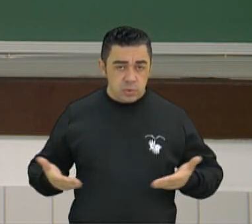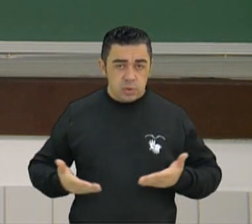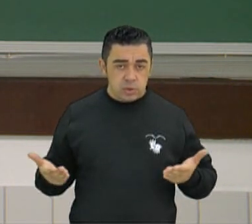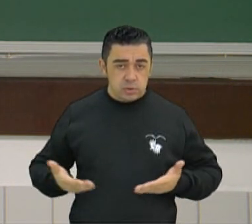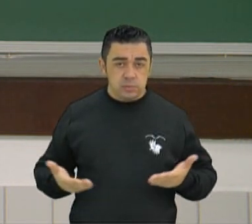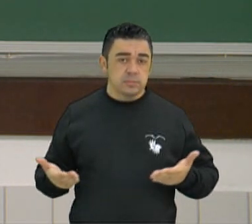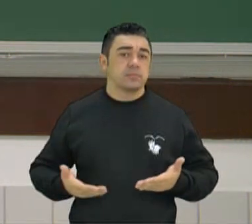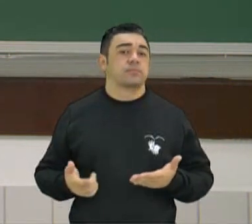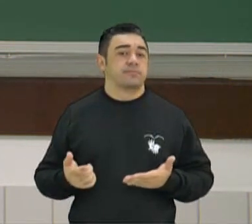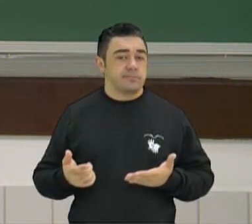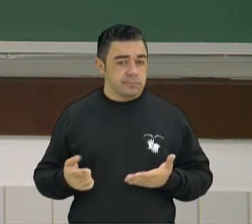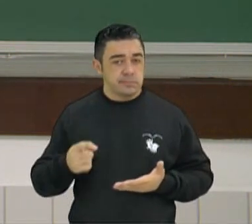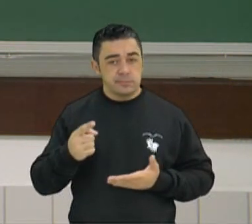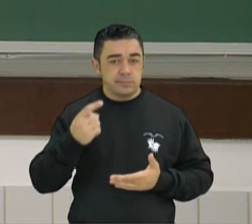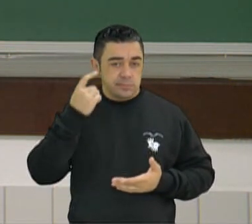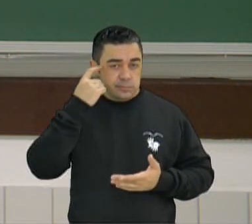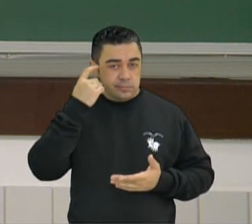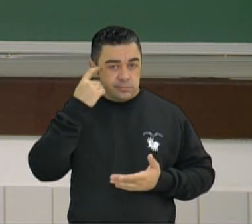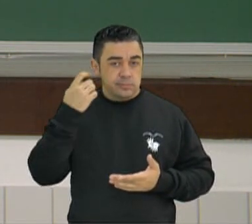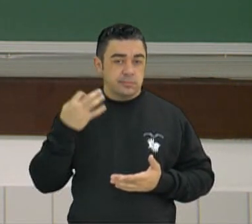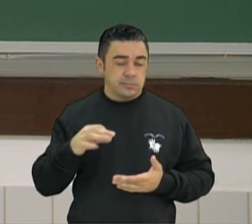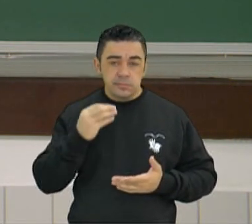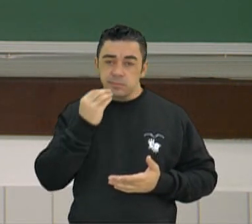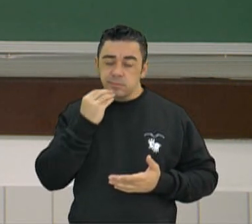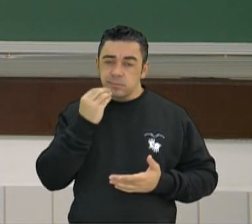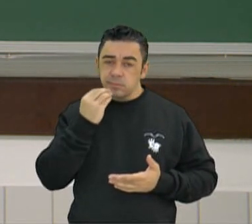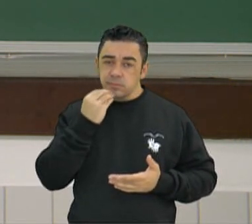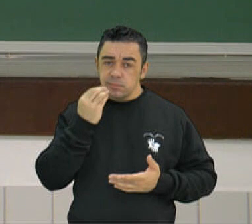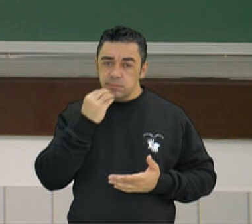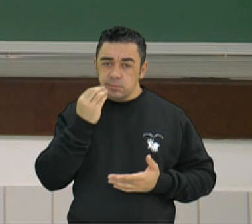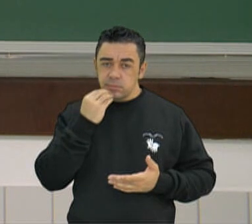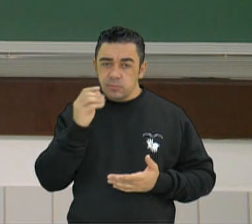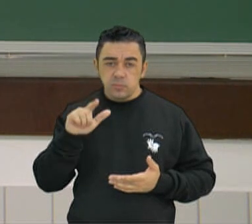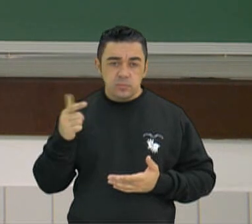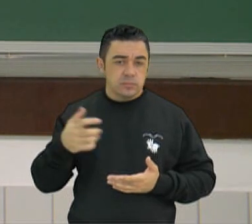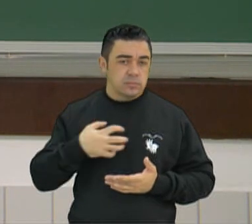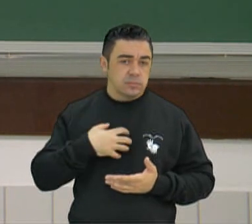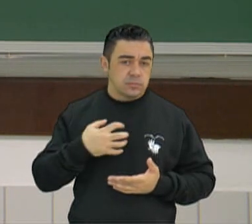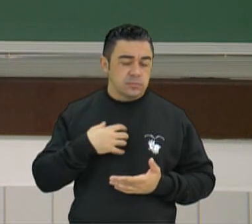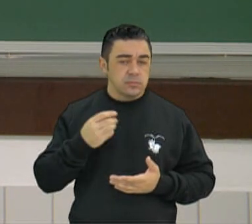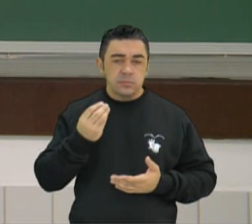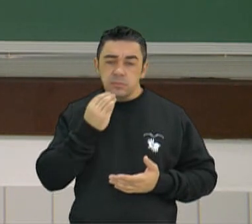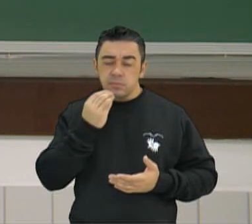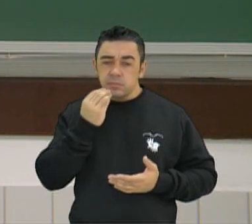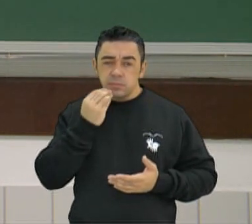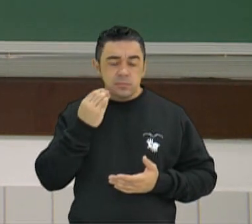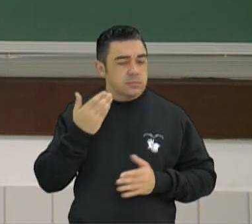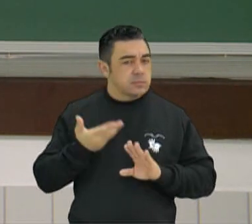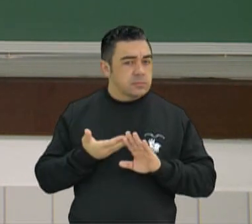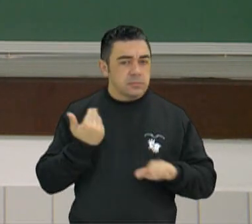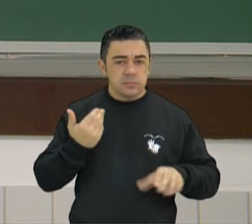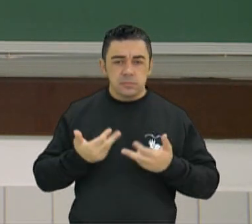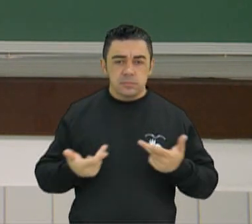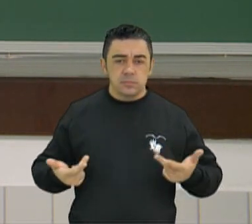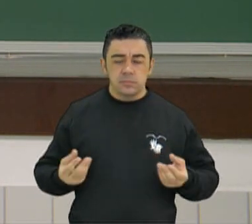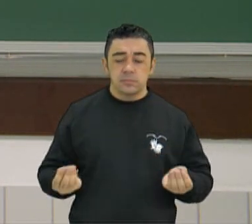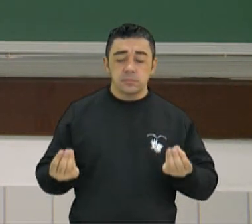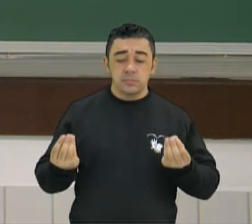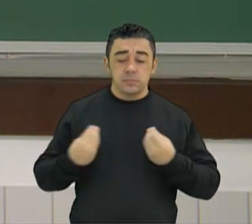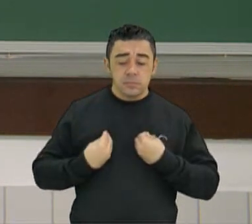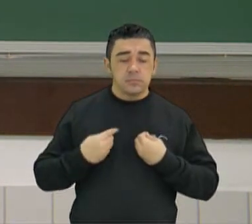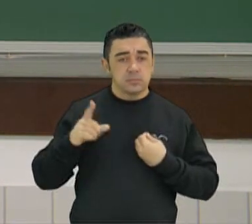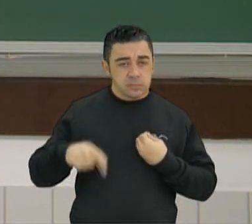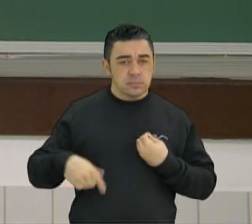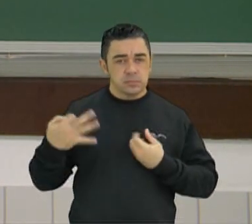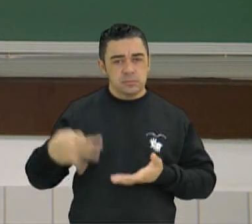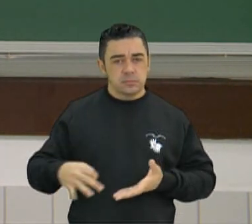aqui e tente ver de outra forma e tentar se desvincular de tudo isso que é colocado para nós como correto.